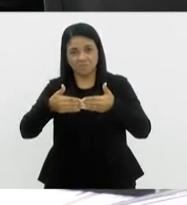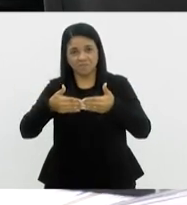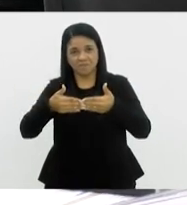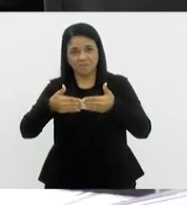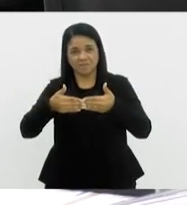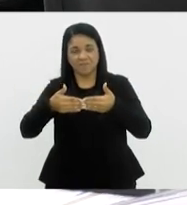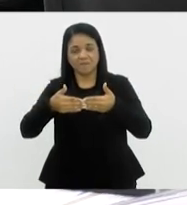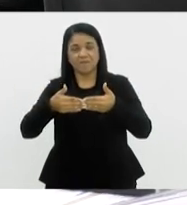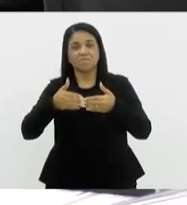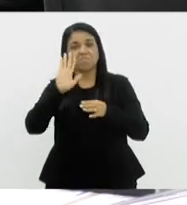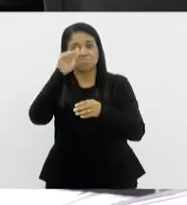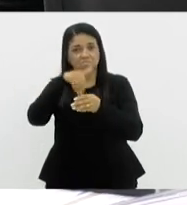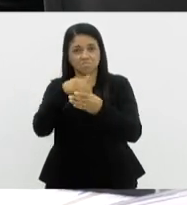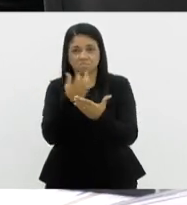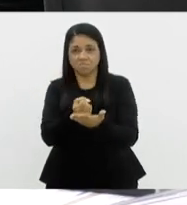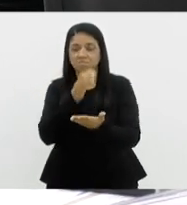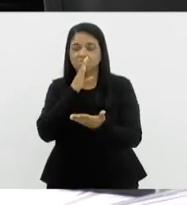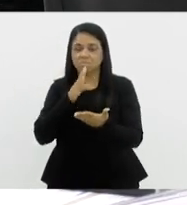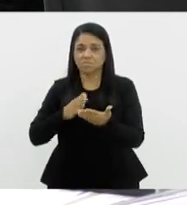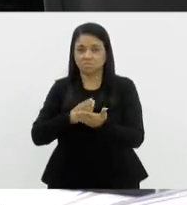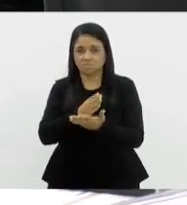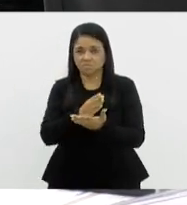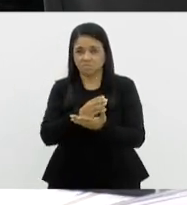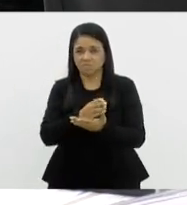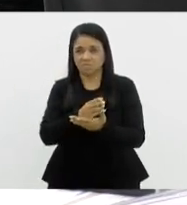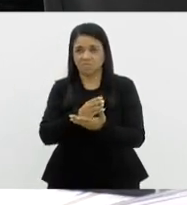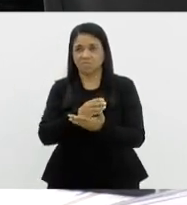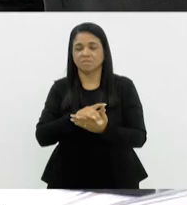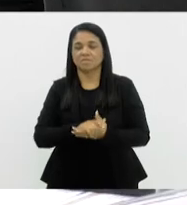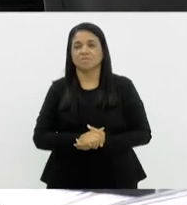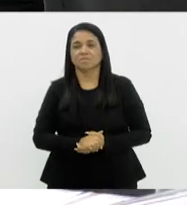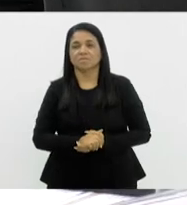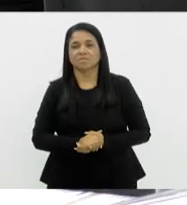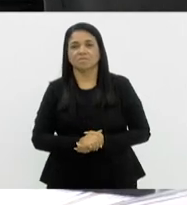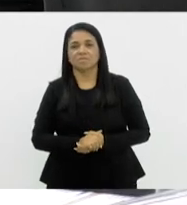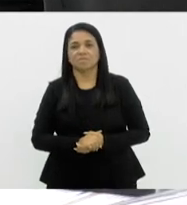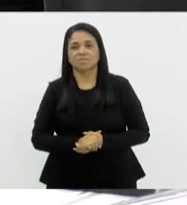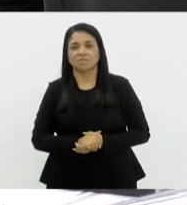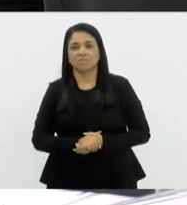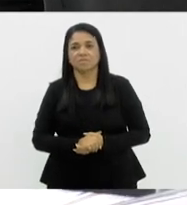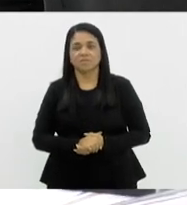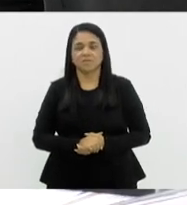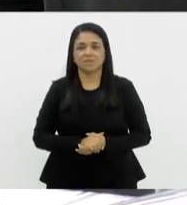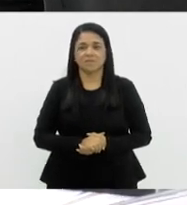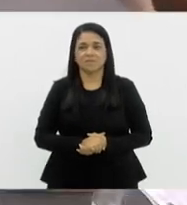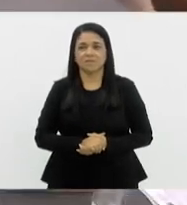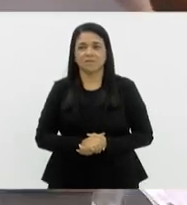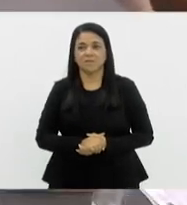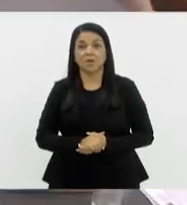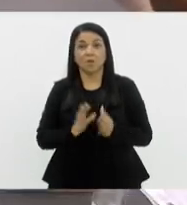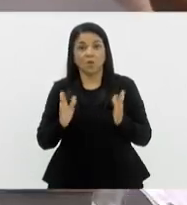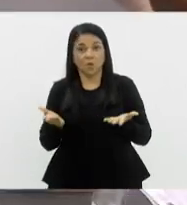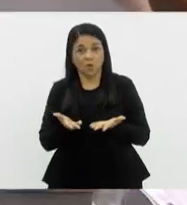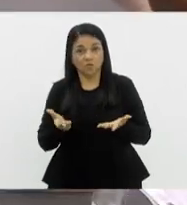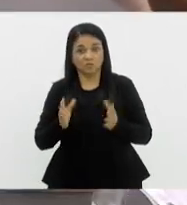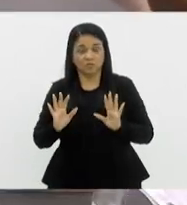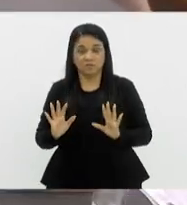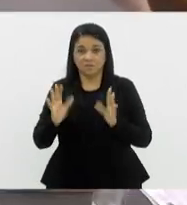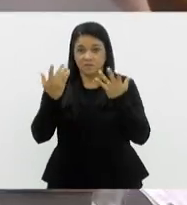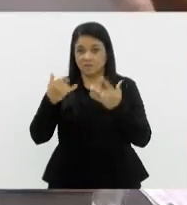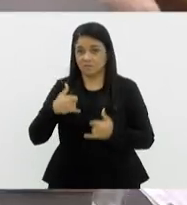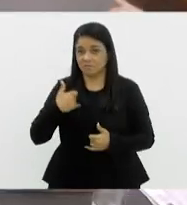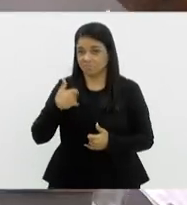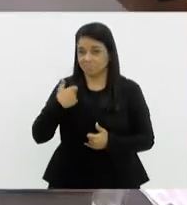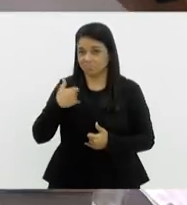Em votação, senhores que aprovam, permaneçam como estão. Aprovado. 23. Lembrando que hoje é dia do aniversário da deputada Dani Balbi.